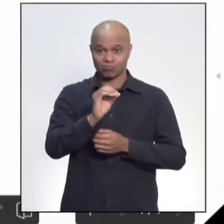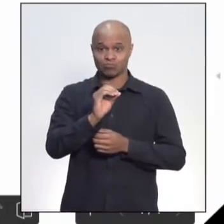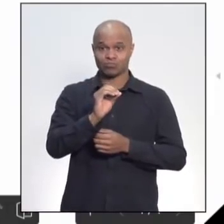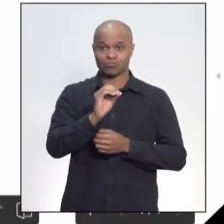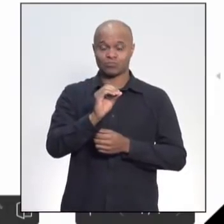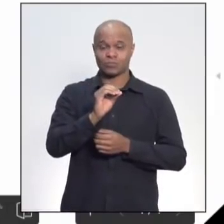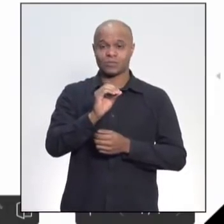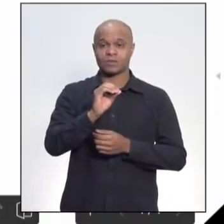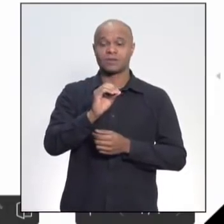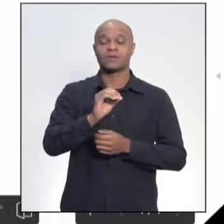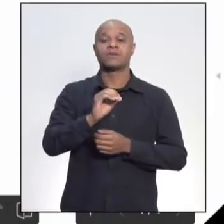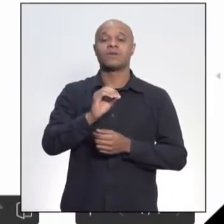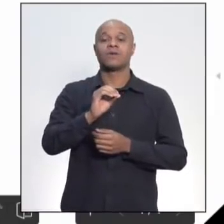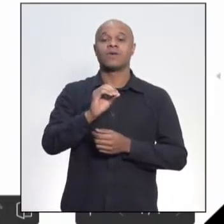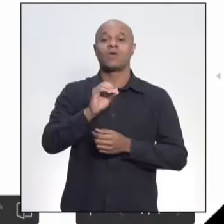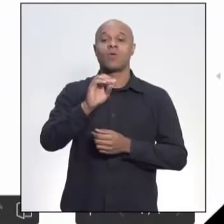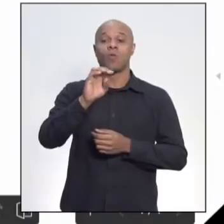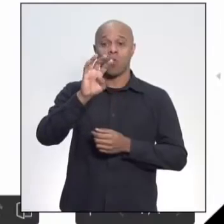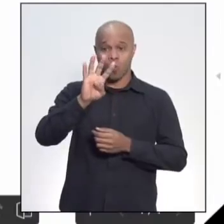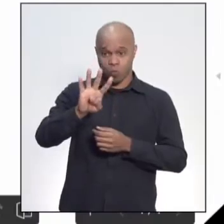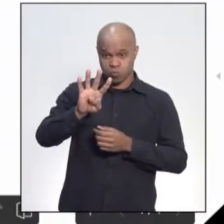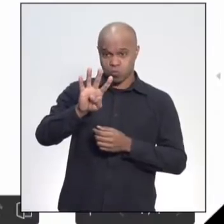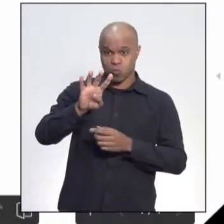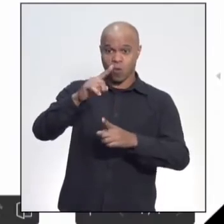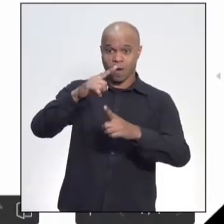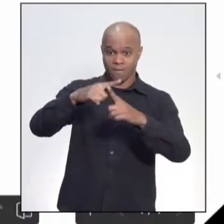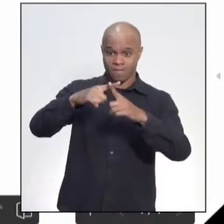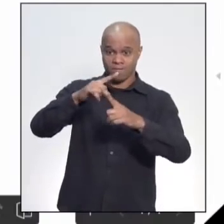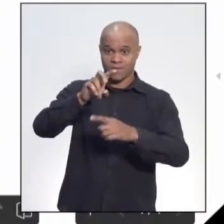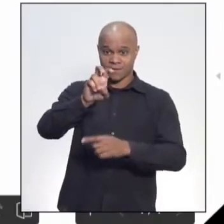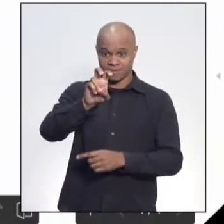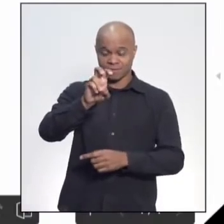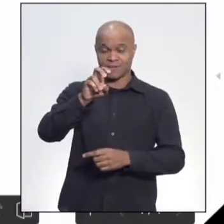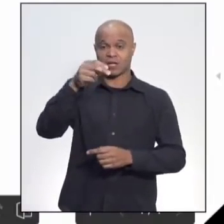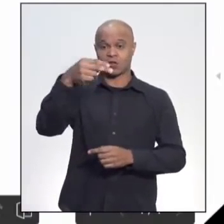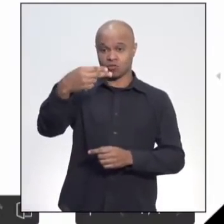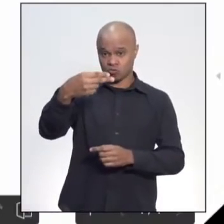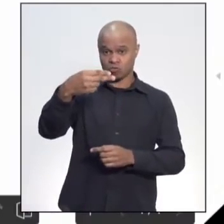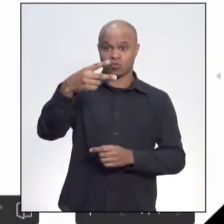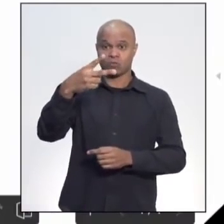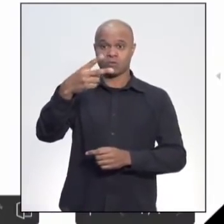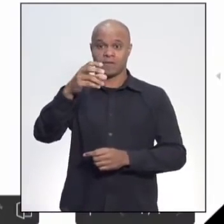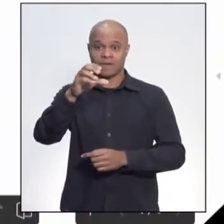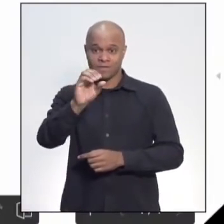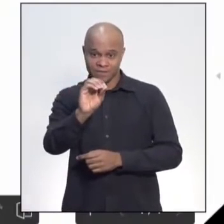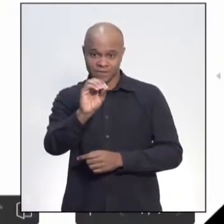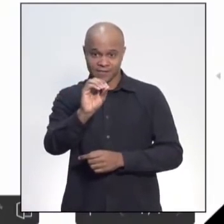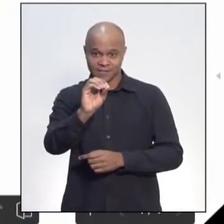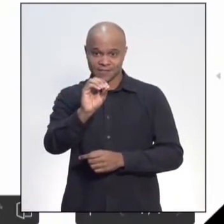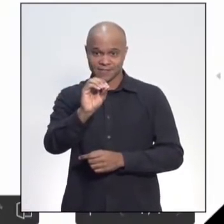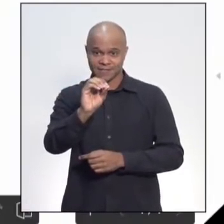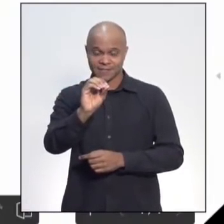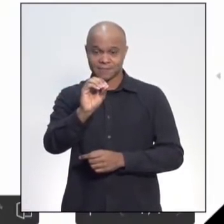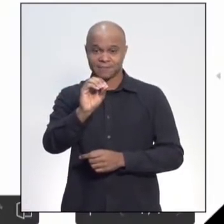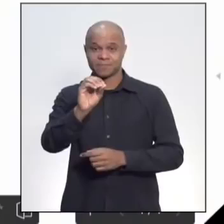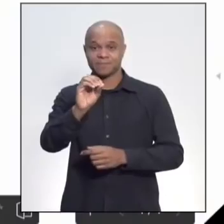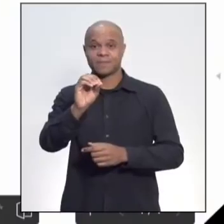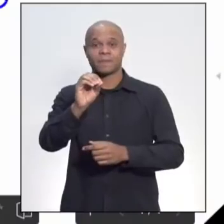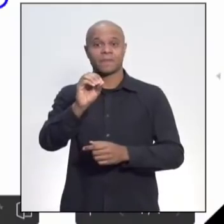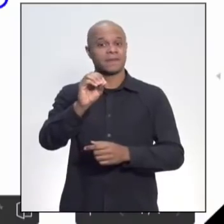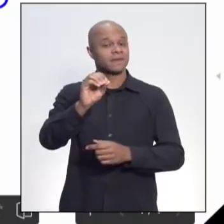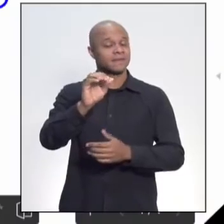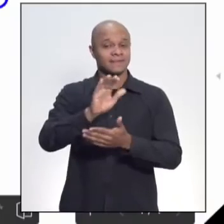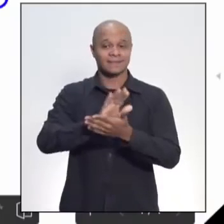disso? Tabuada do 5, quantas vezes 5 vai dar 20? 4. 4 vezes 5, 20. Não sobra